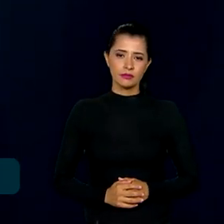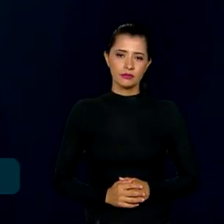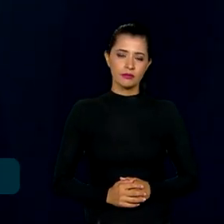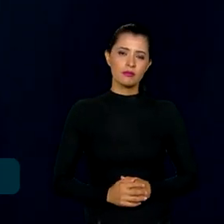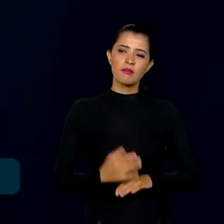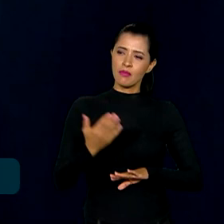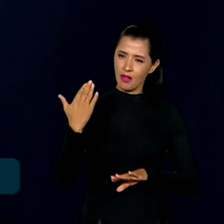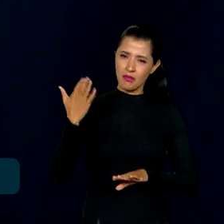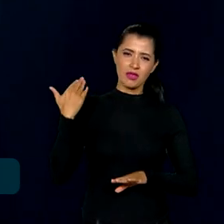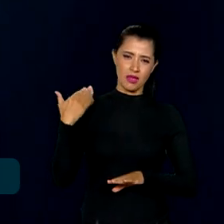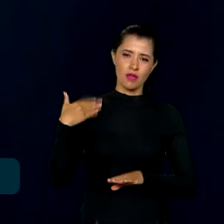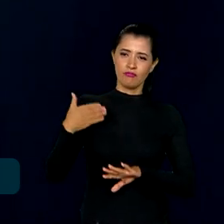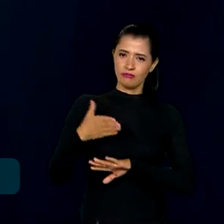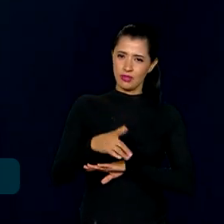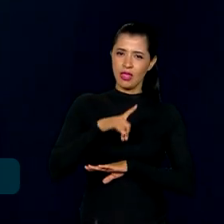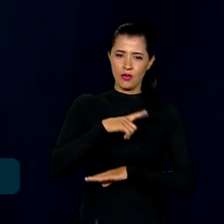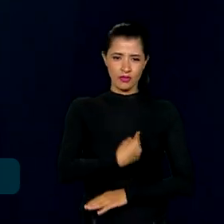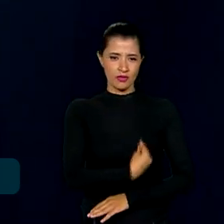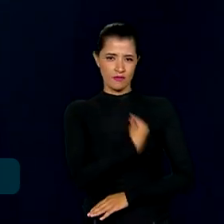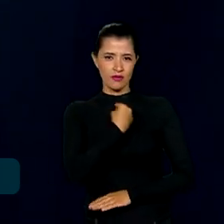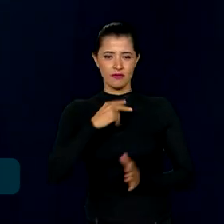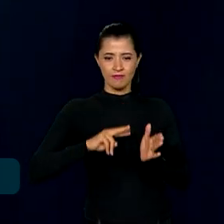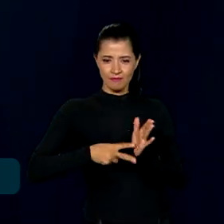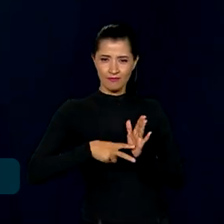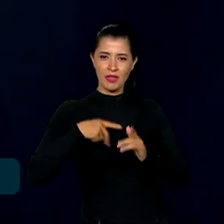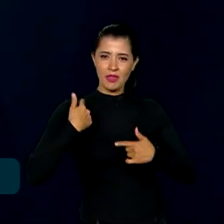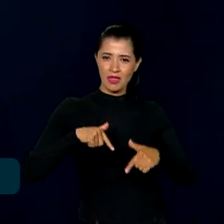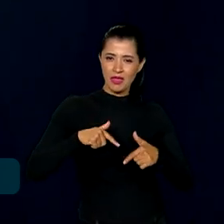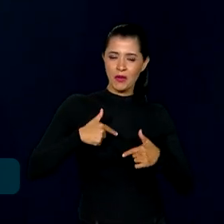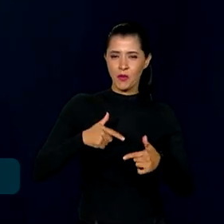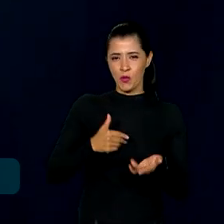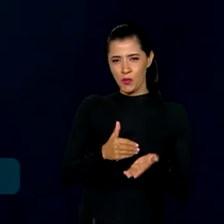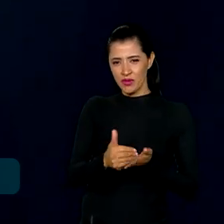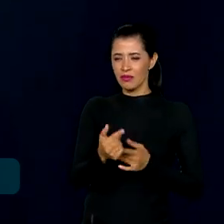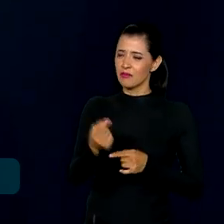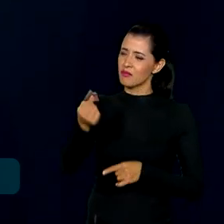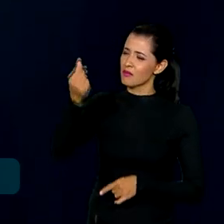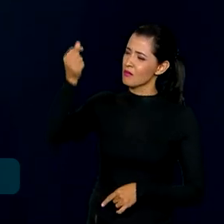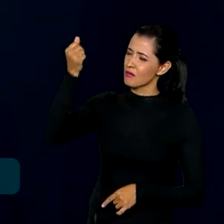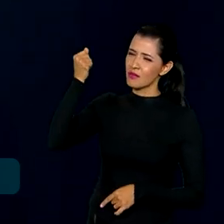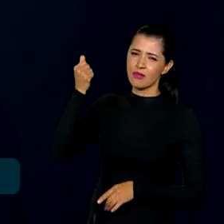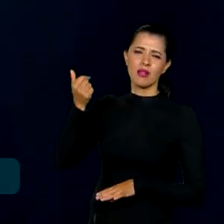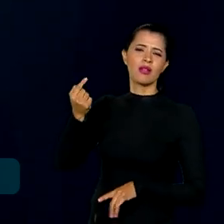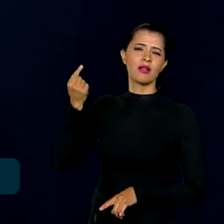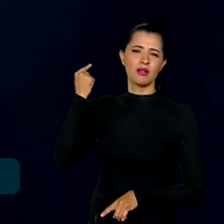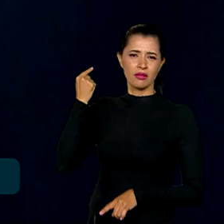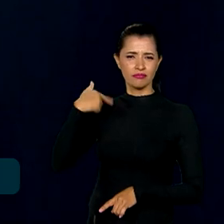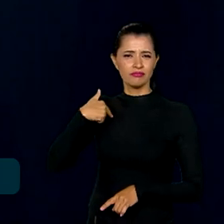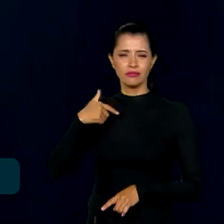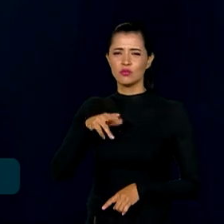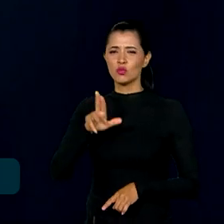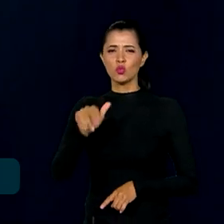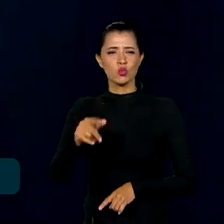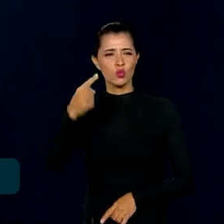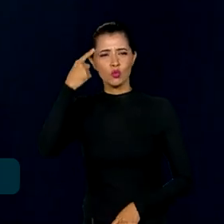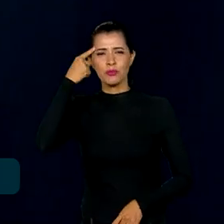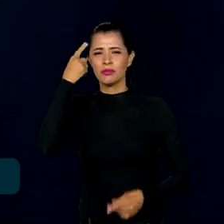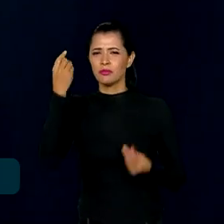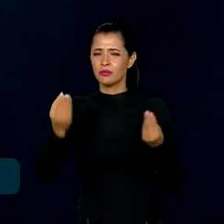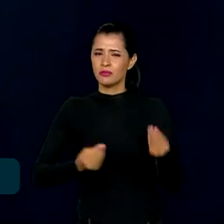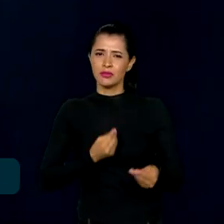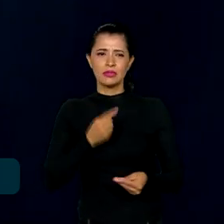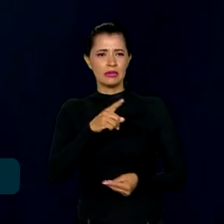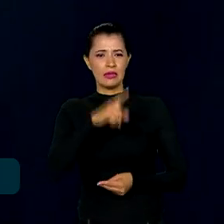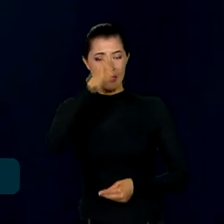Quando eu ingressei na vida sindical, há muito tempo, eu jamais imaginei